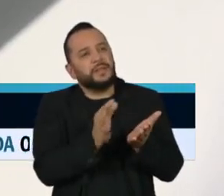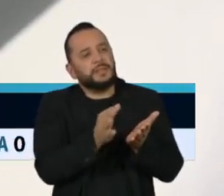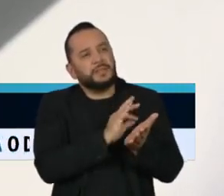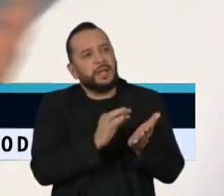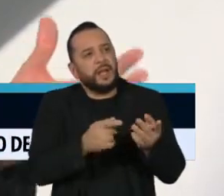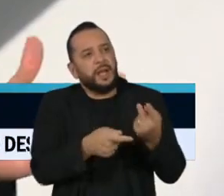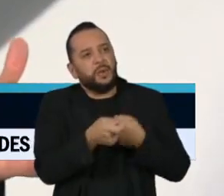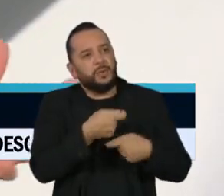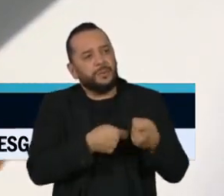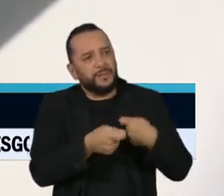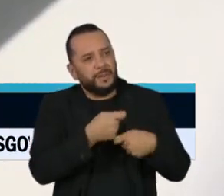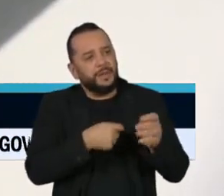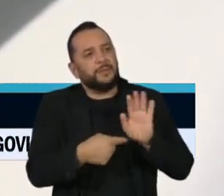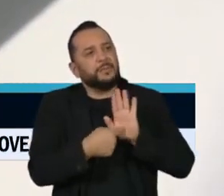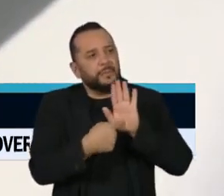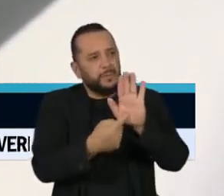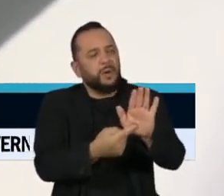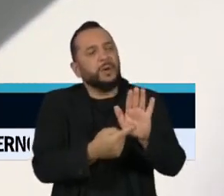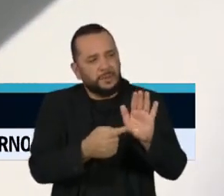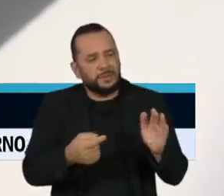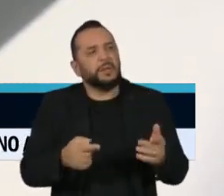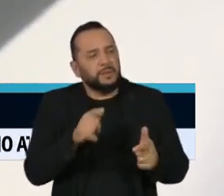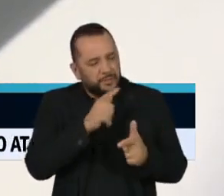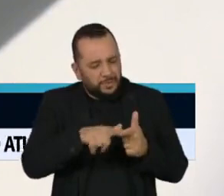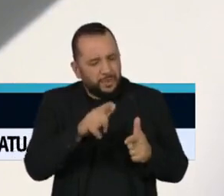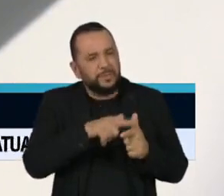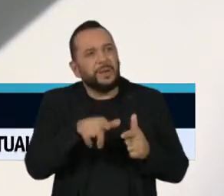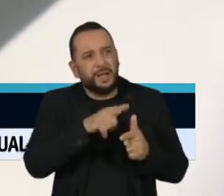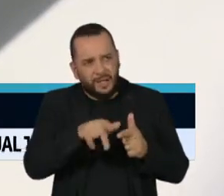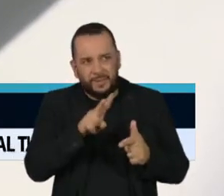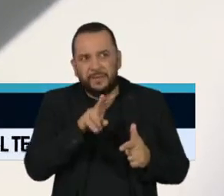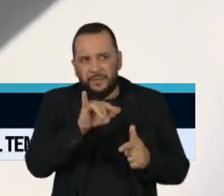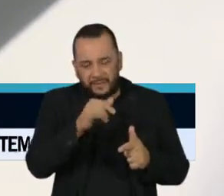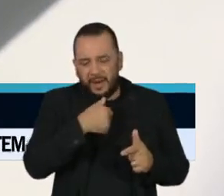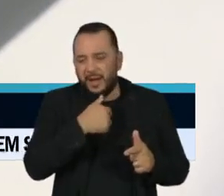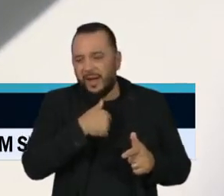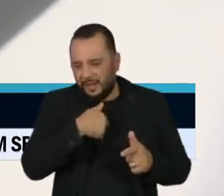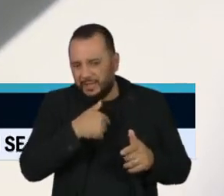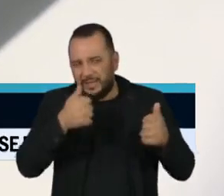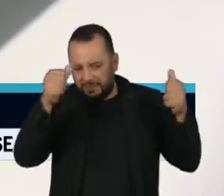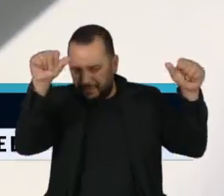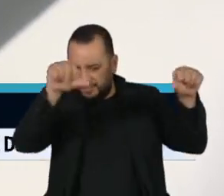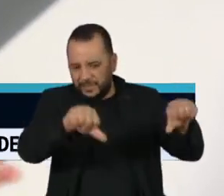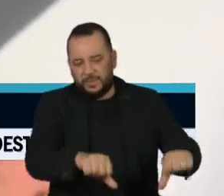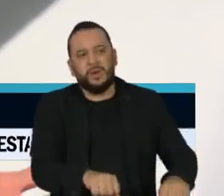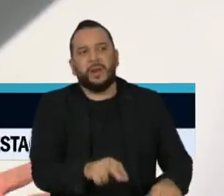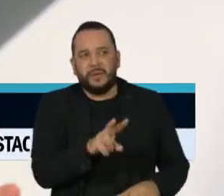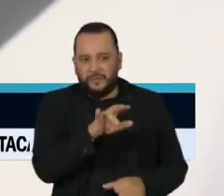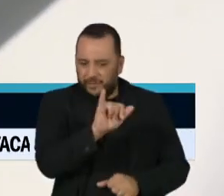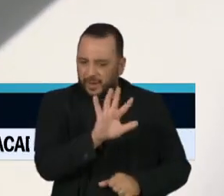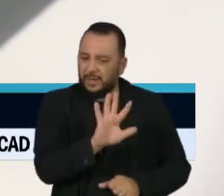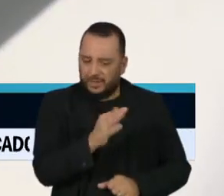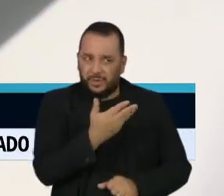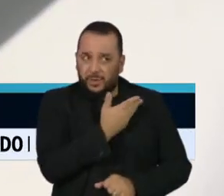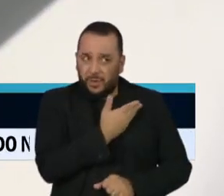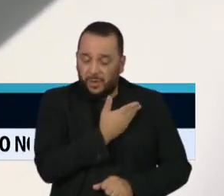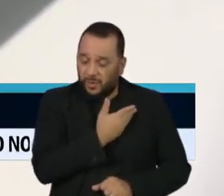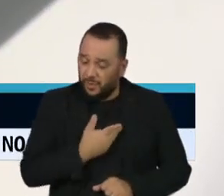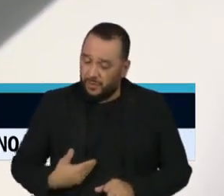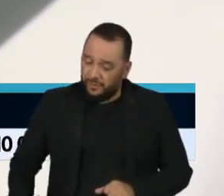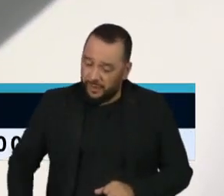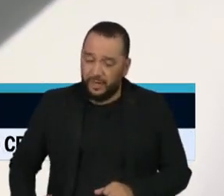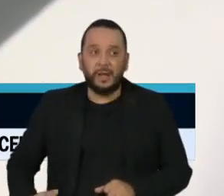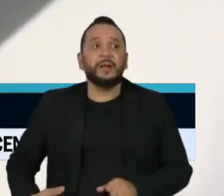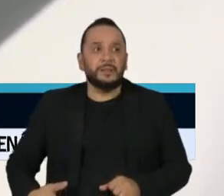todos os problemas que foram escritos no começo a reportagem e vão ser ampliados mas o fato do governo ter uma margem de manobra